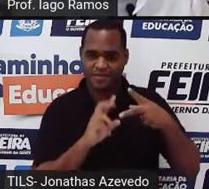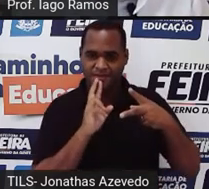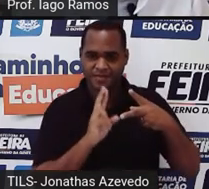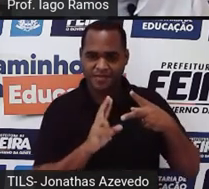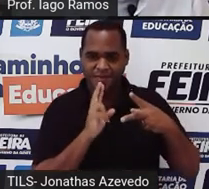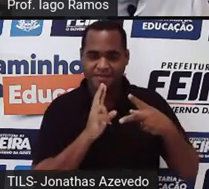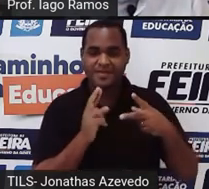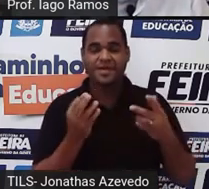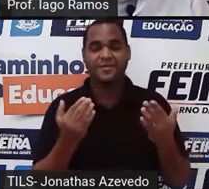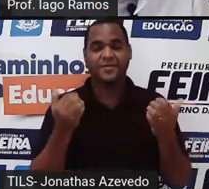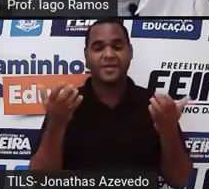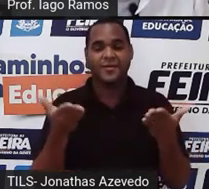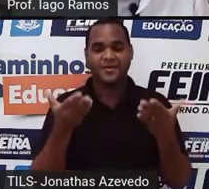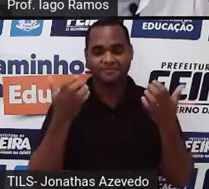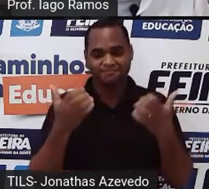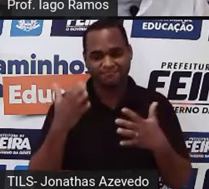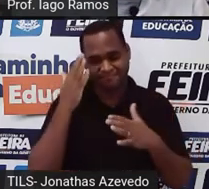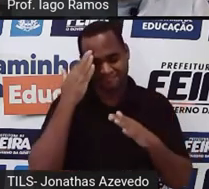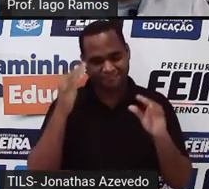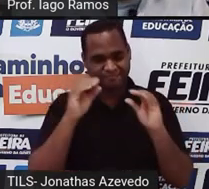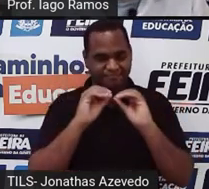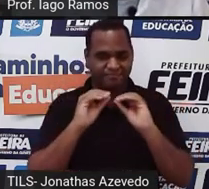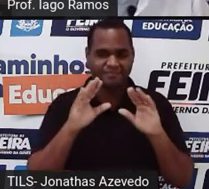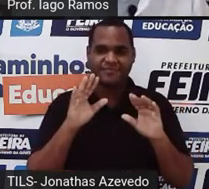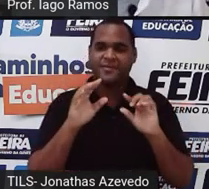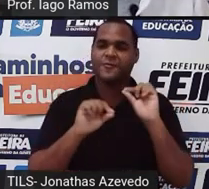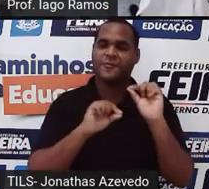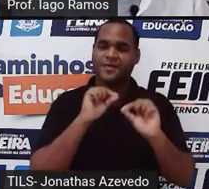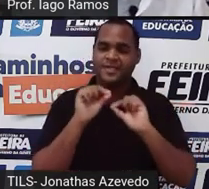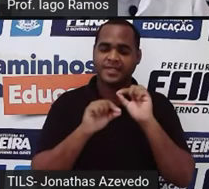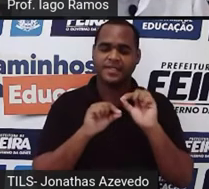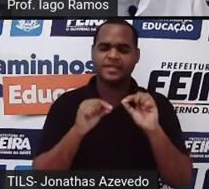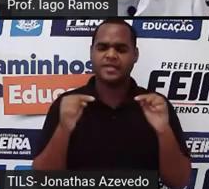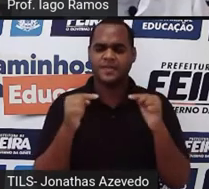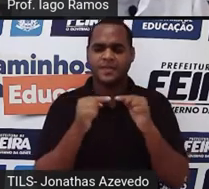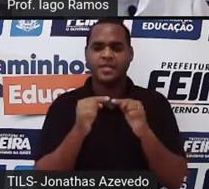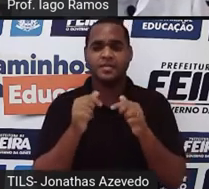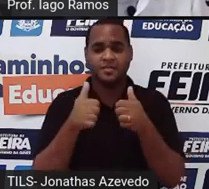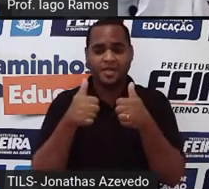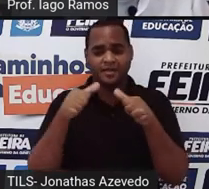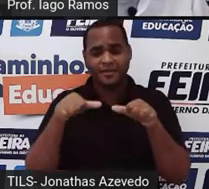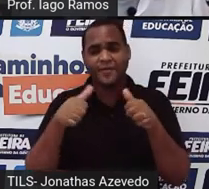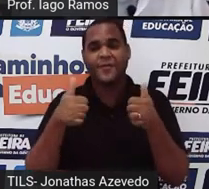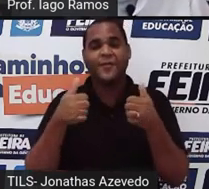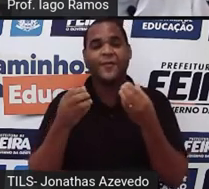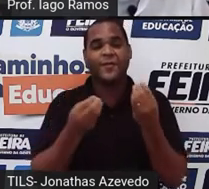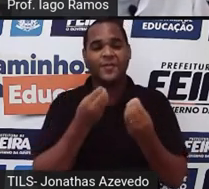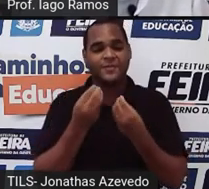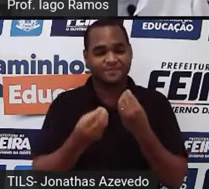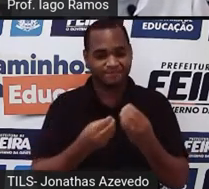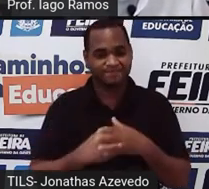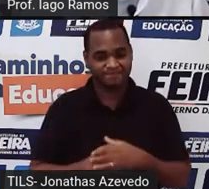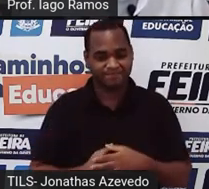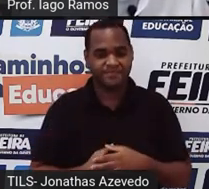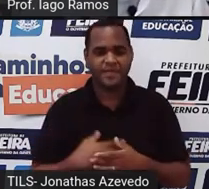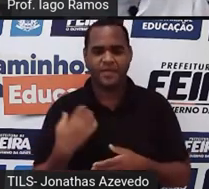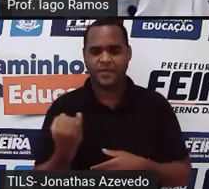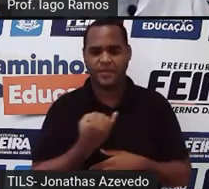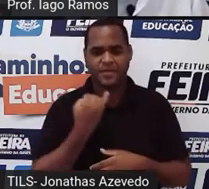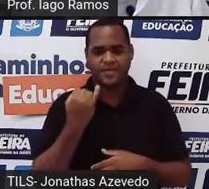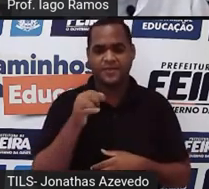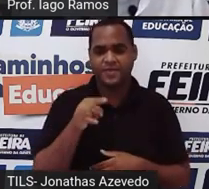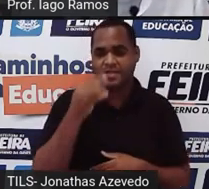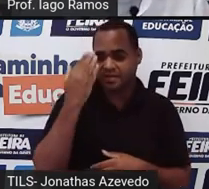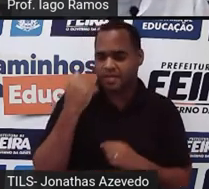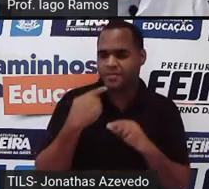agora entender por que eles funcionam dessa forma, tá? Interessante a gente saber por que